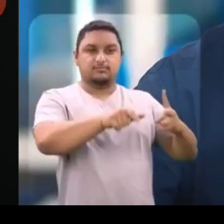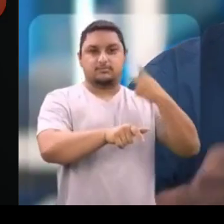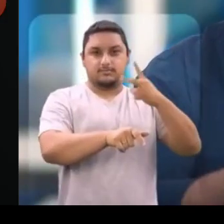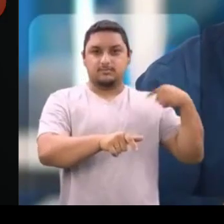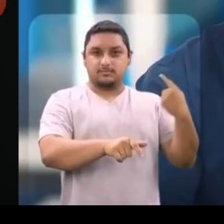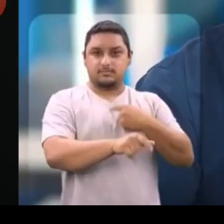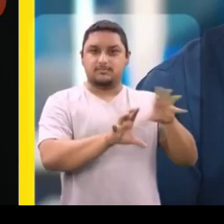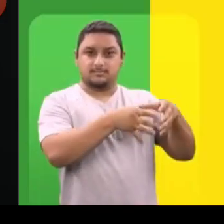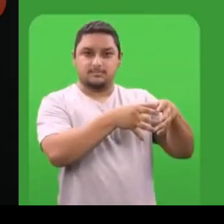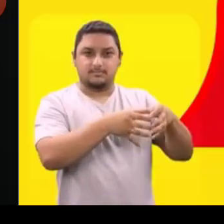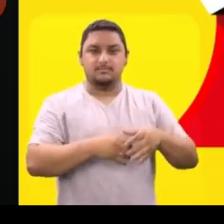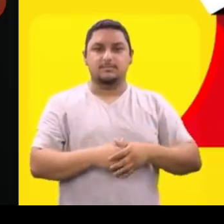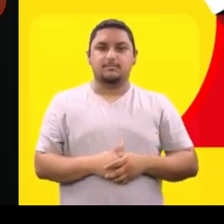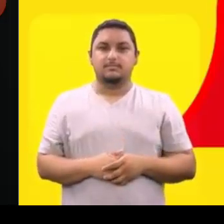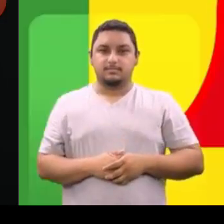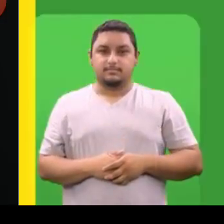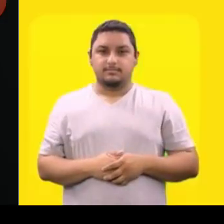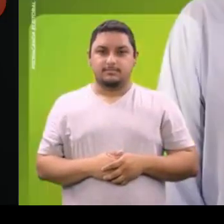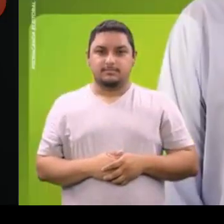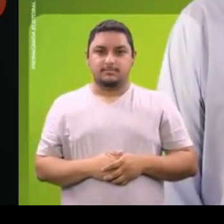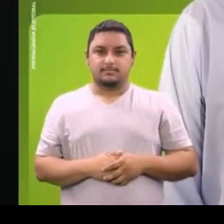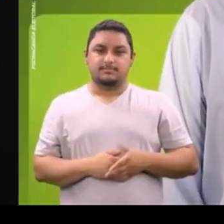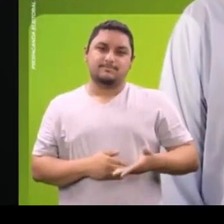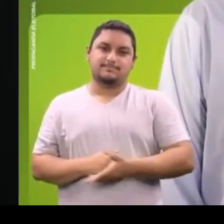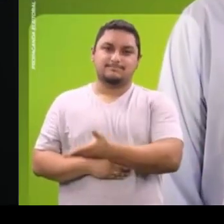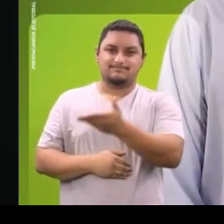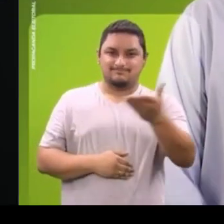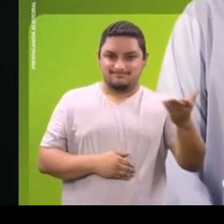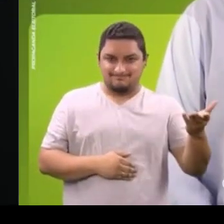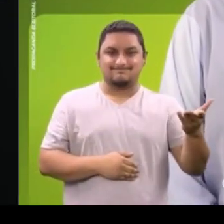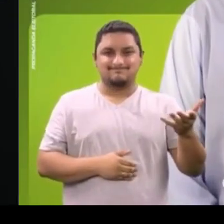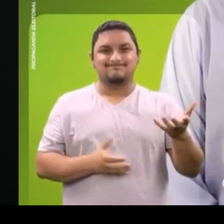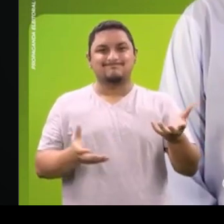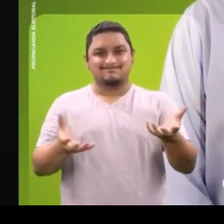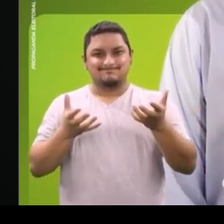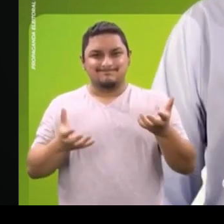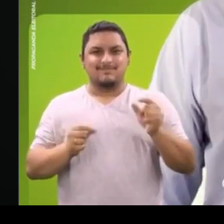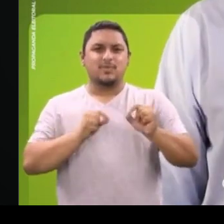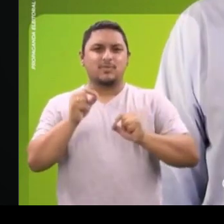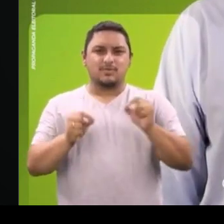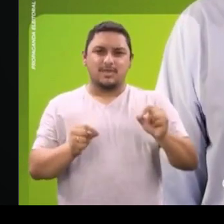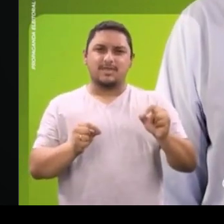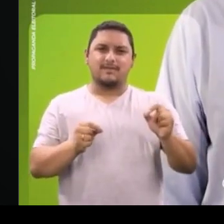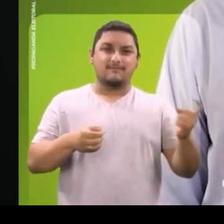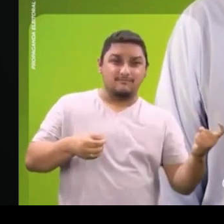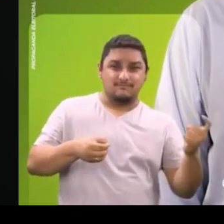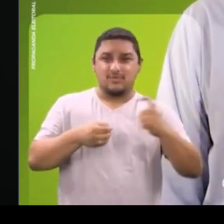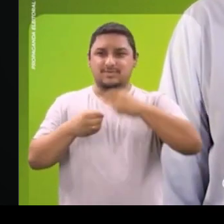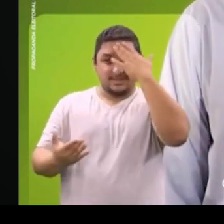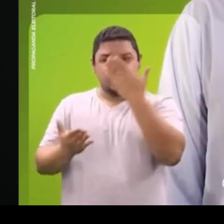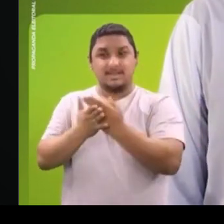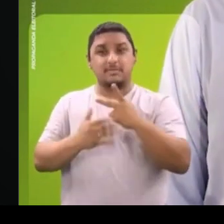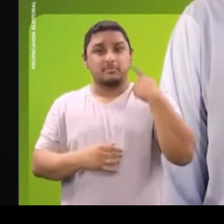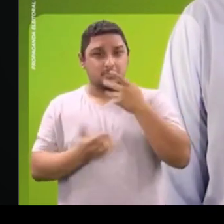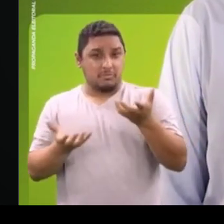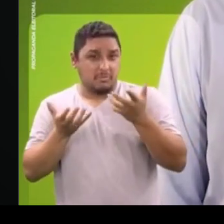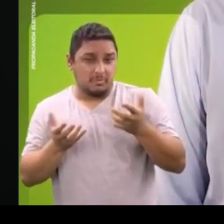Nos vereadores do Progressistas. Senhores joinvilenses, queremos resgatar a credibilidade